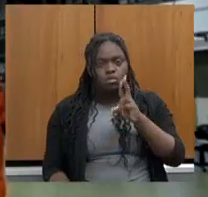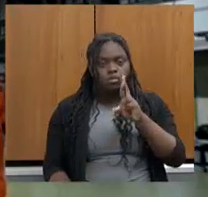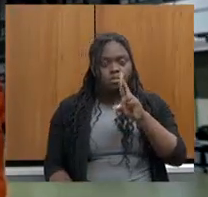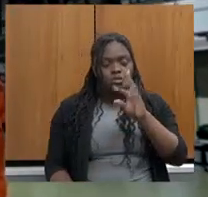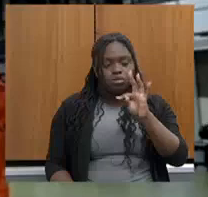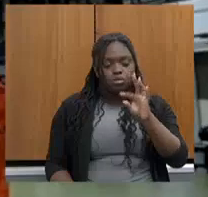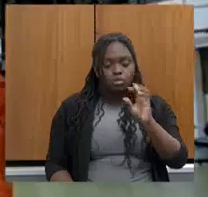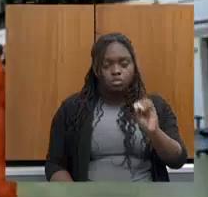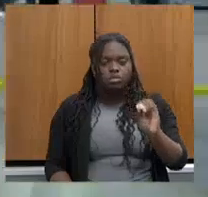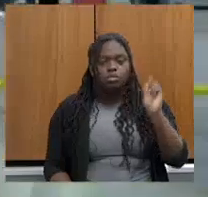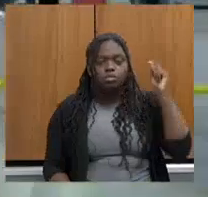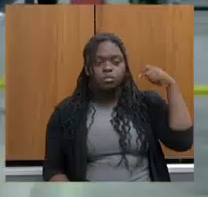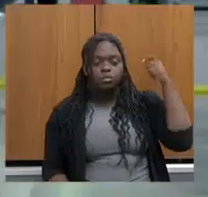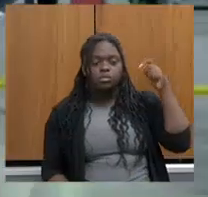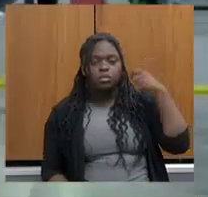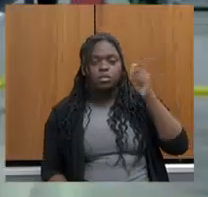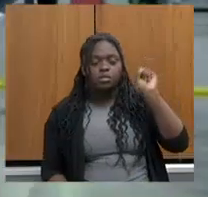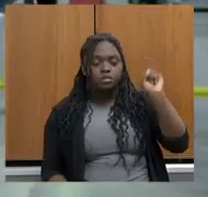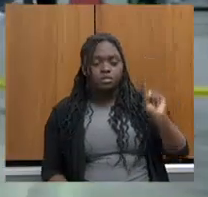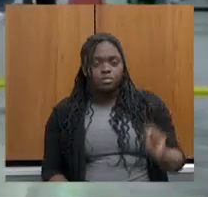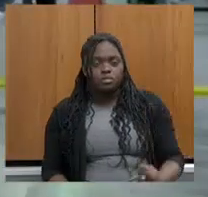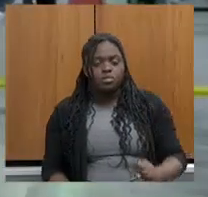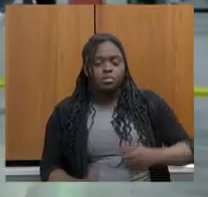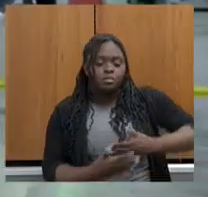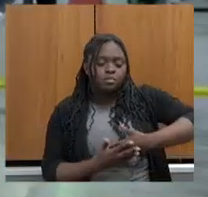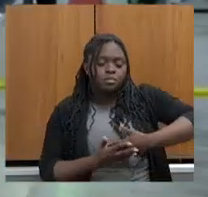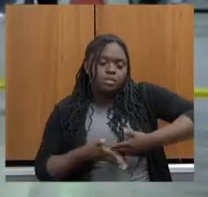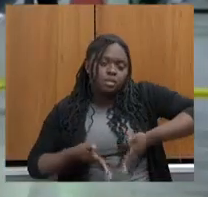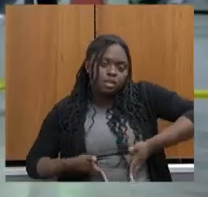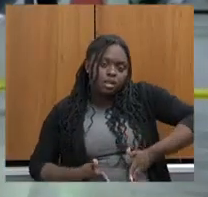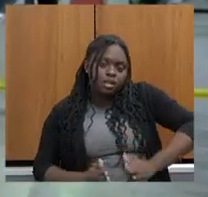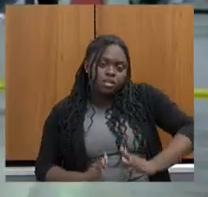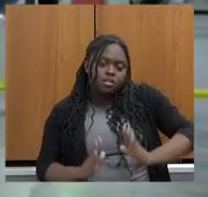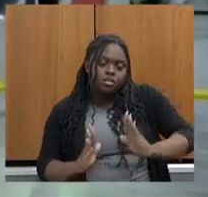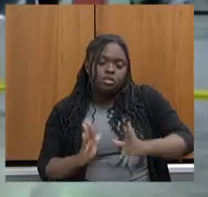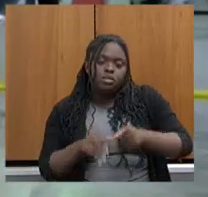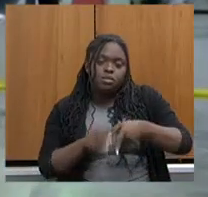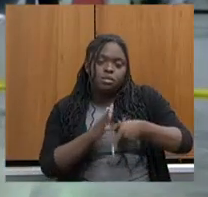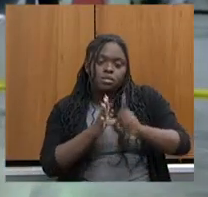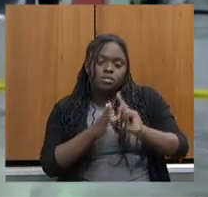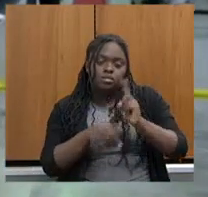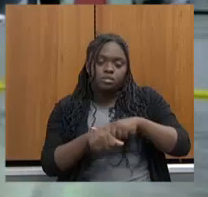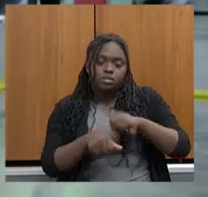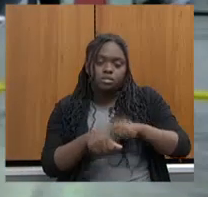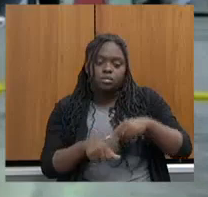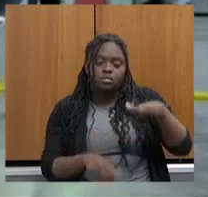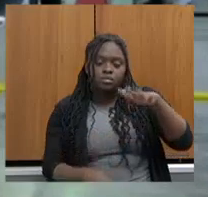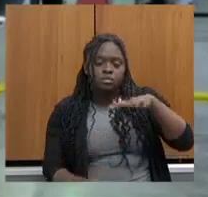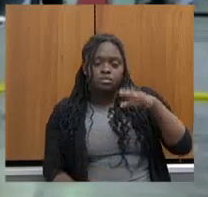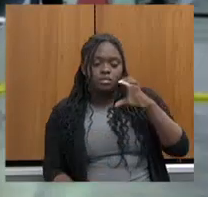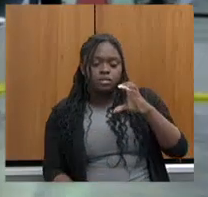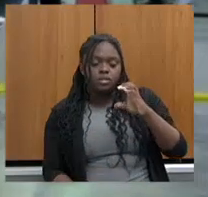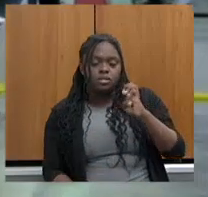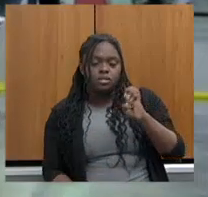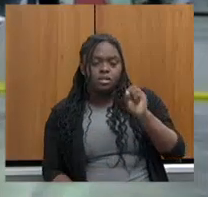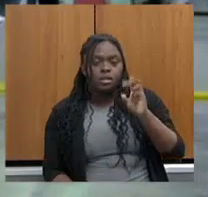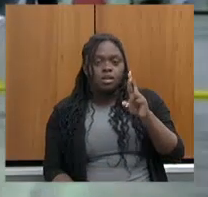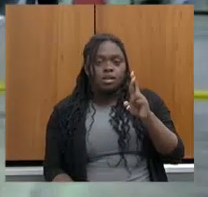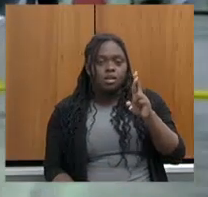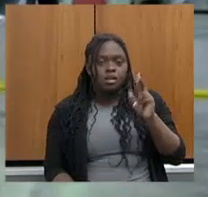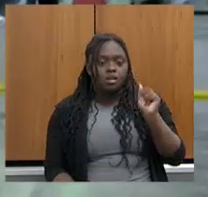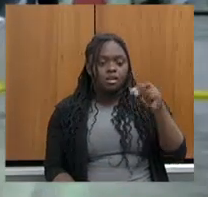a ela nasceu prematura em Nova Serrana região central de Minas Gerais e teve um problema